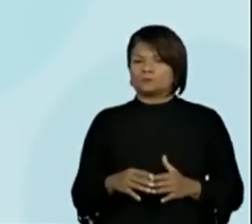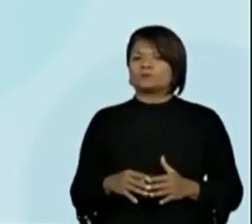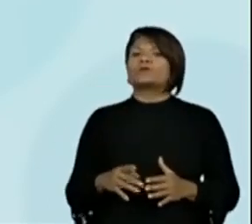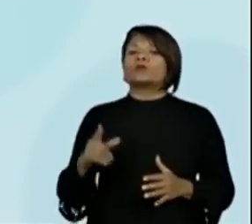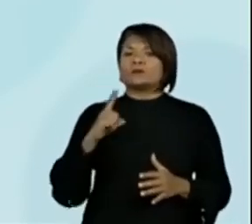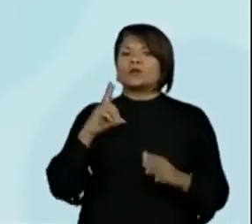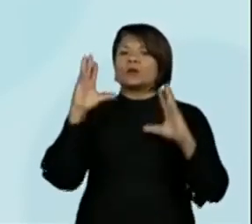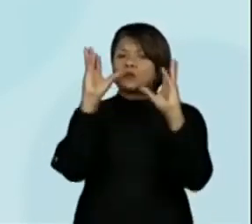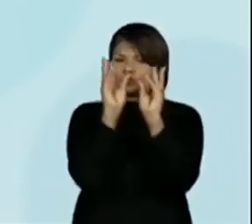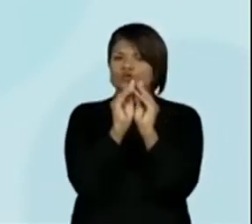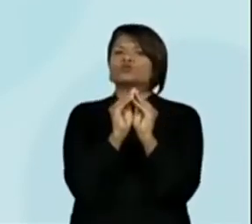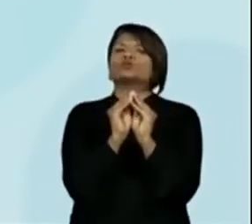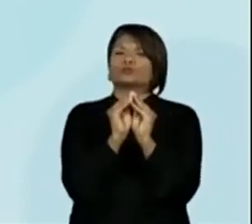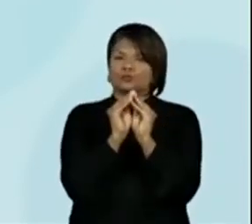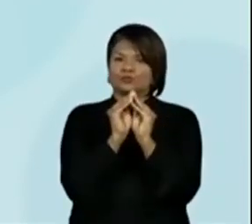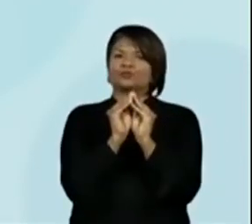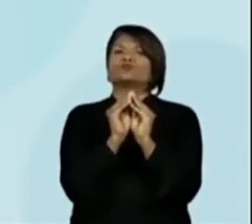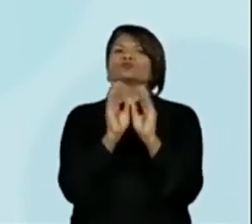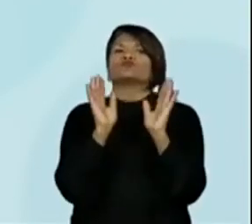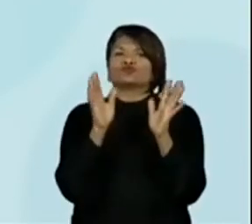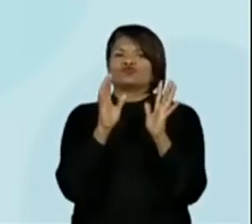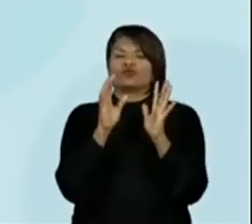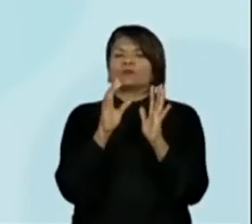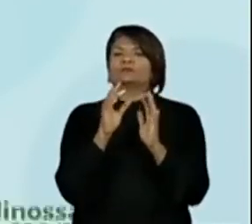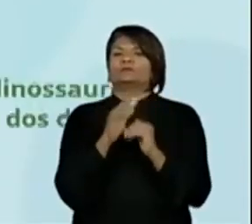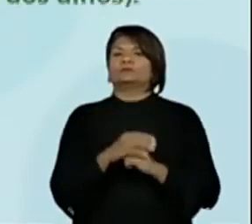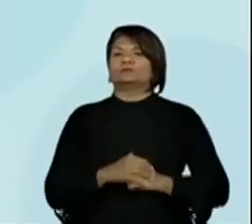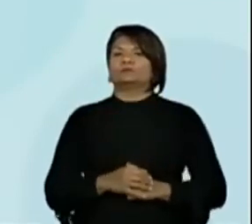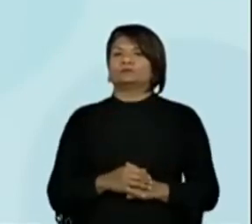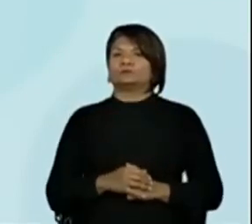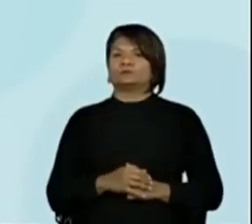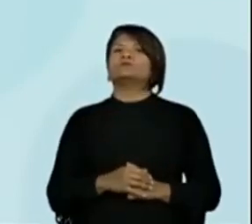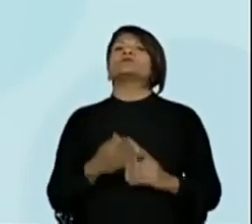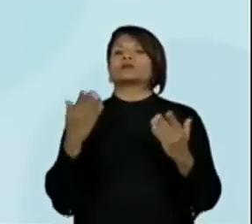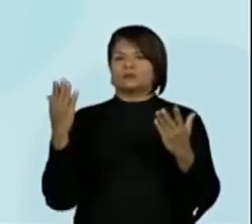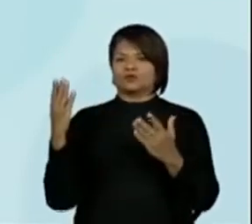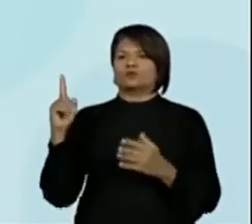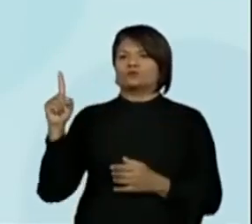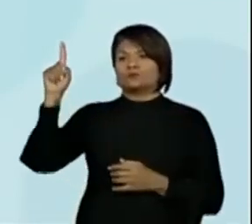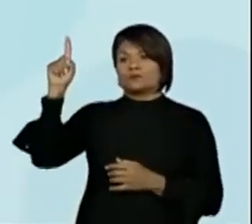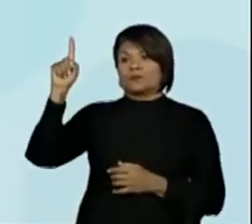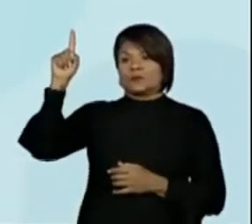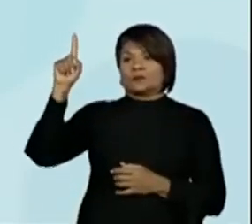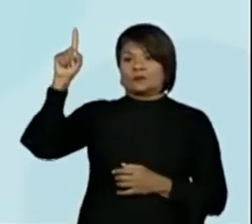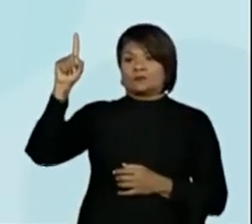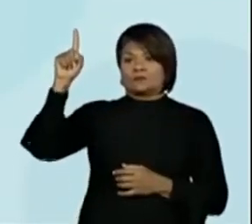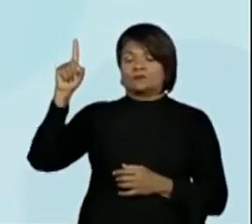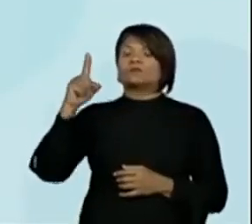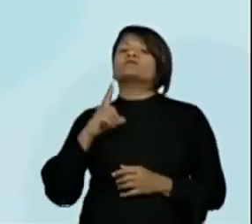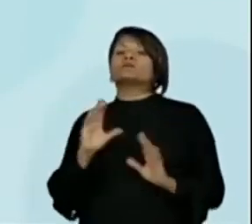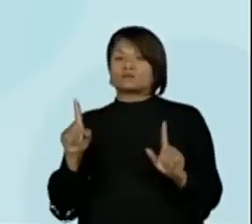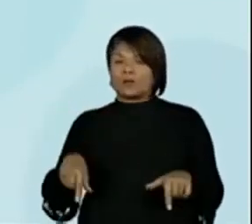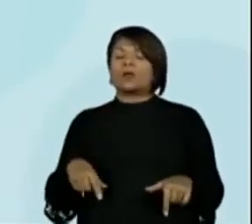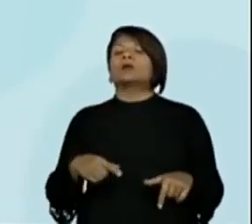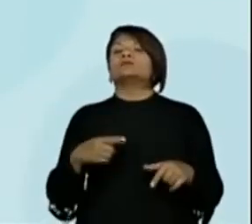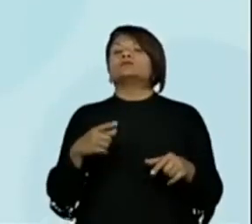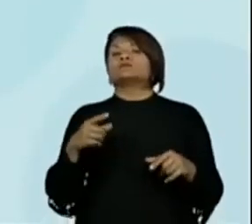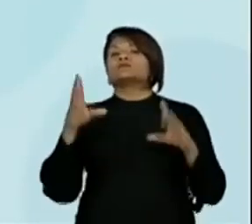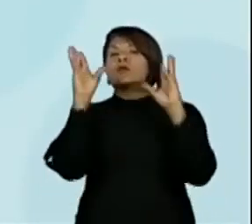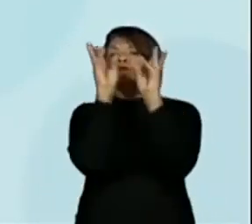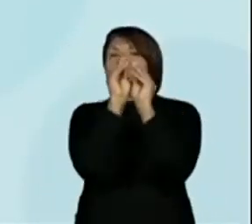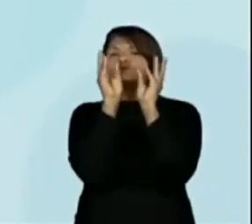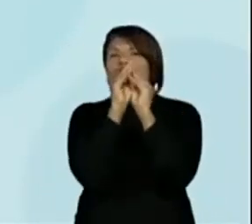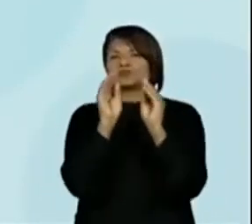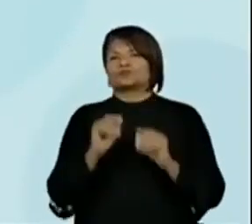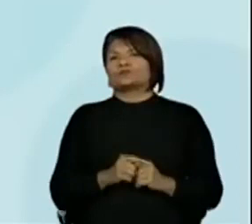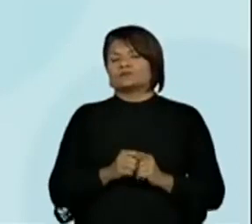tem um resuminho que a professora fez aqui em cima. Pode passar? Isso. Resumo. Final de semana com exposição de dinossauros